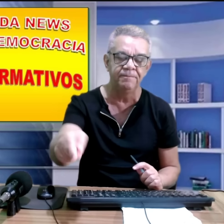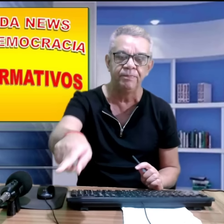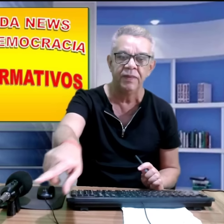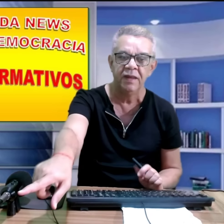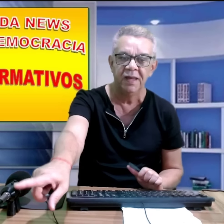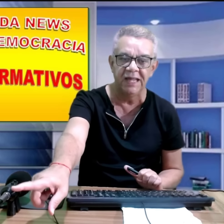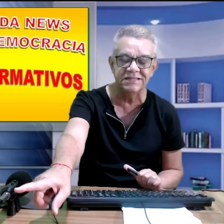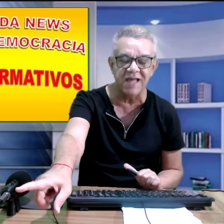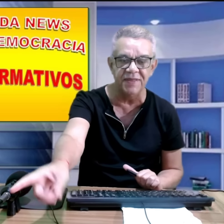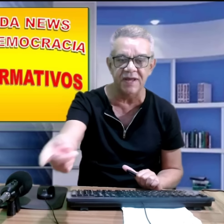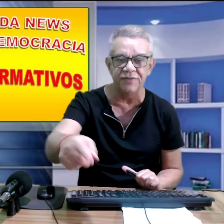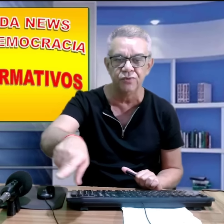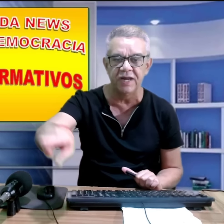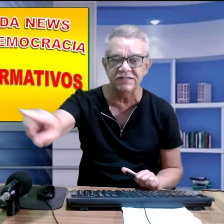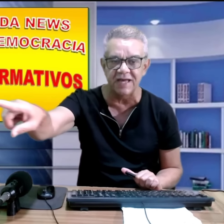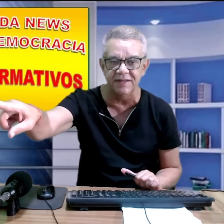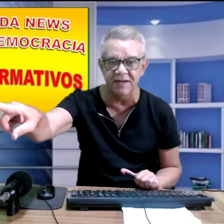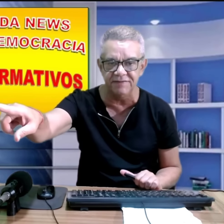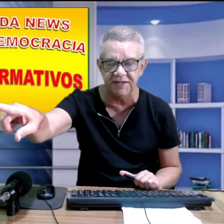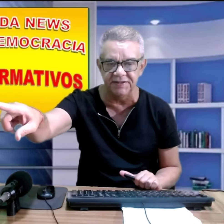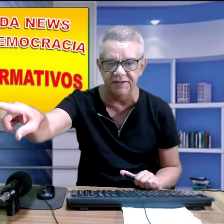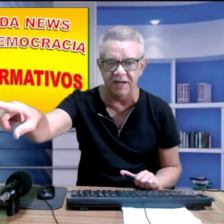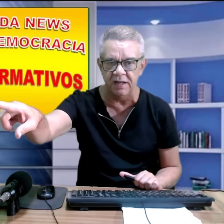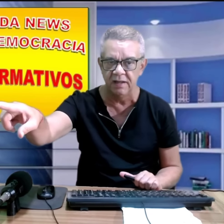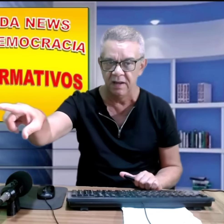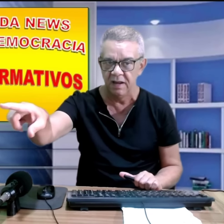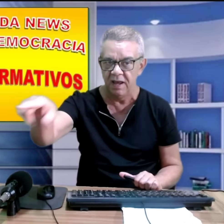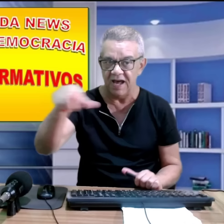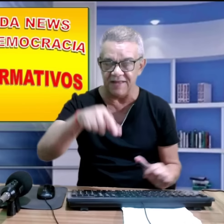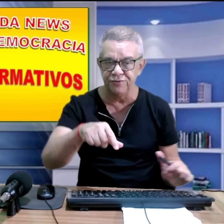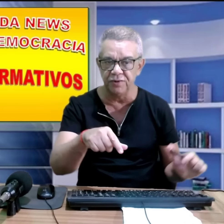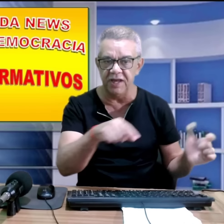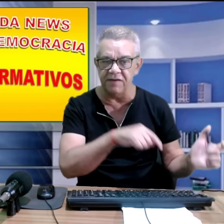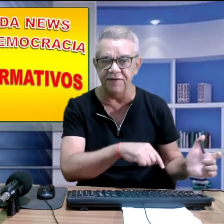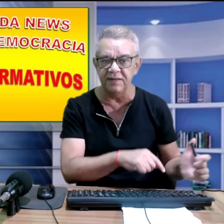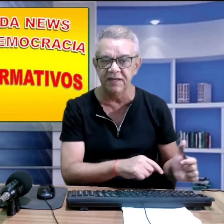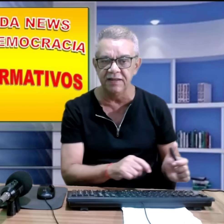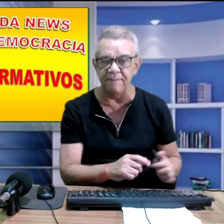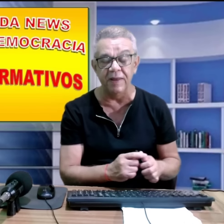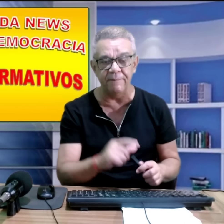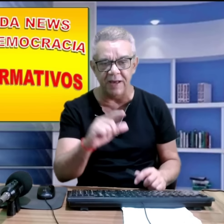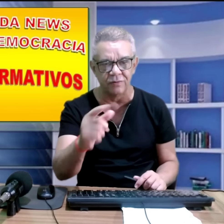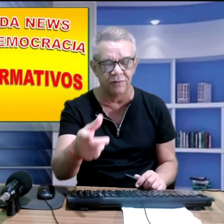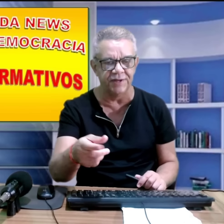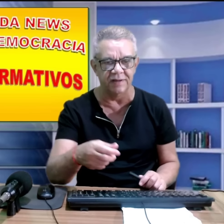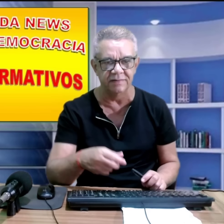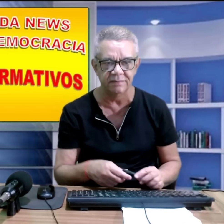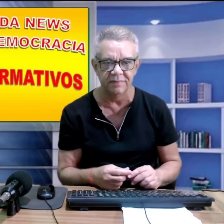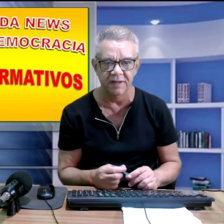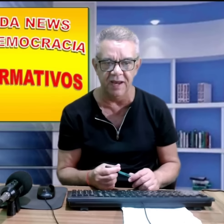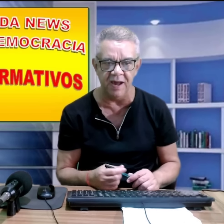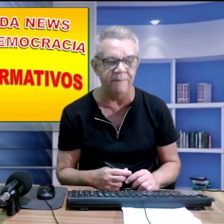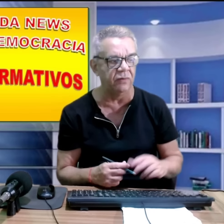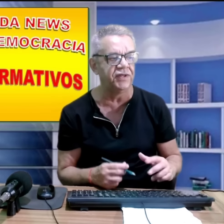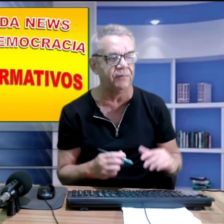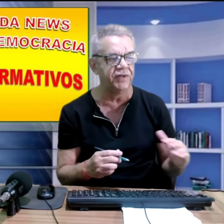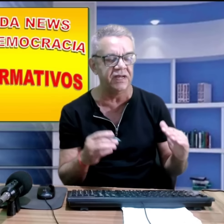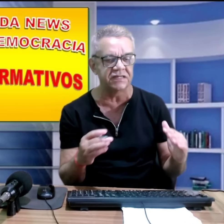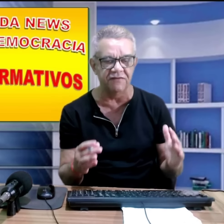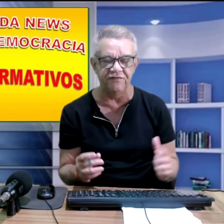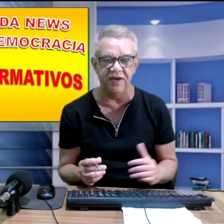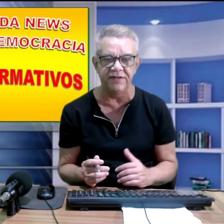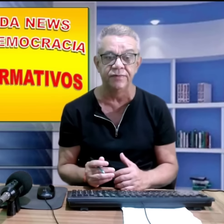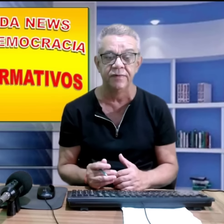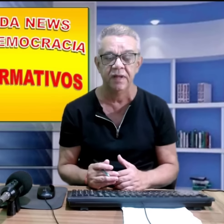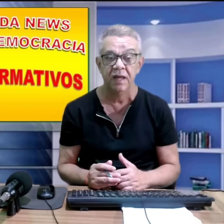que ele está dando a dura e está dando a invertida. A dura e a invertida é pela pergunta, né? A pergunta poderia